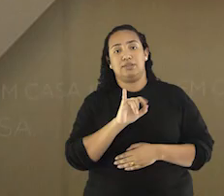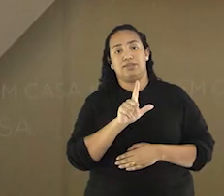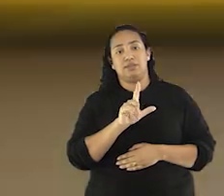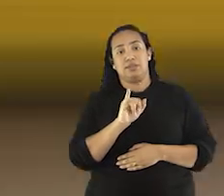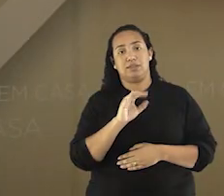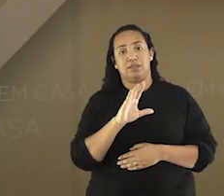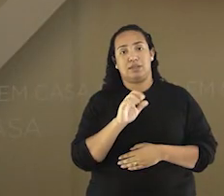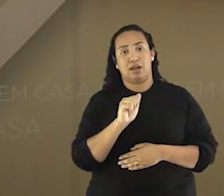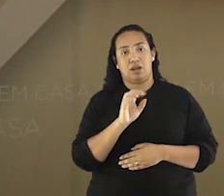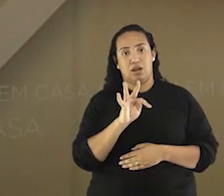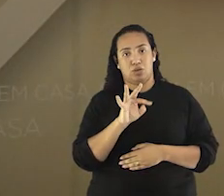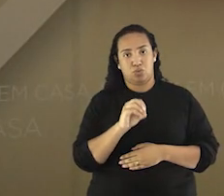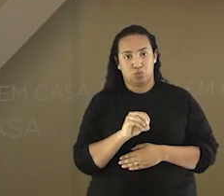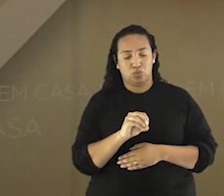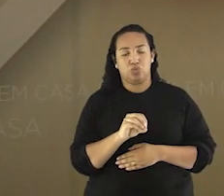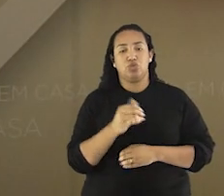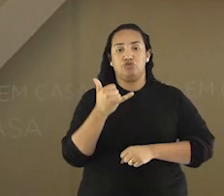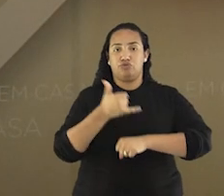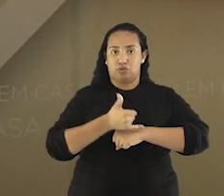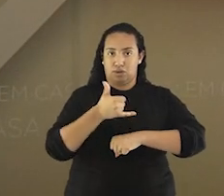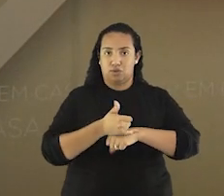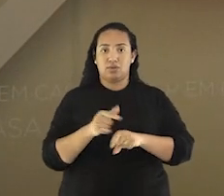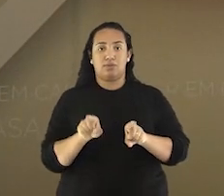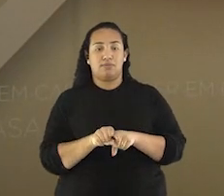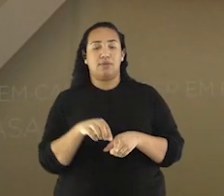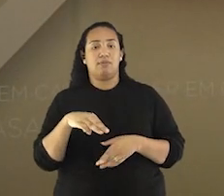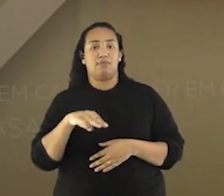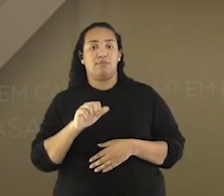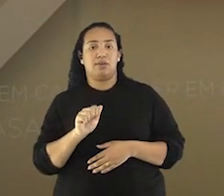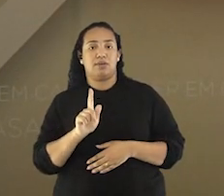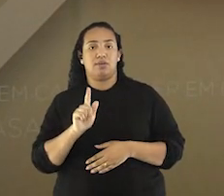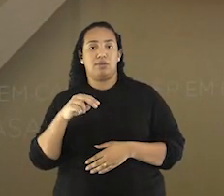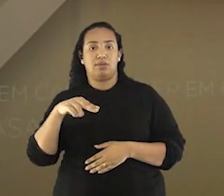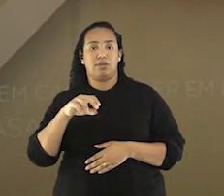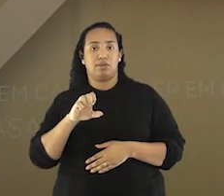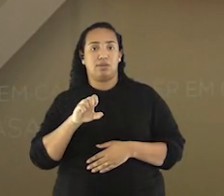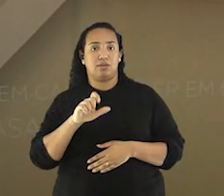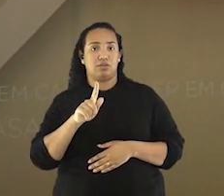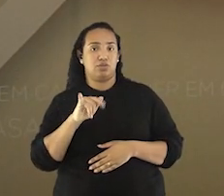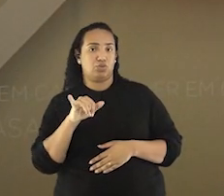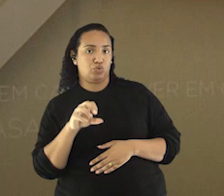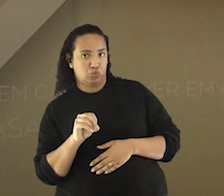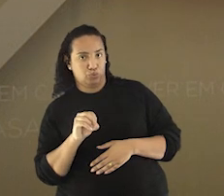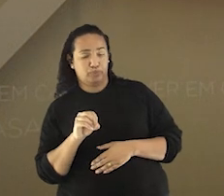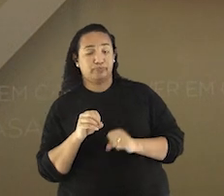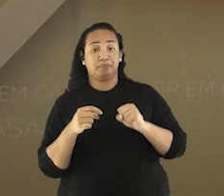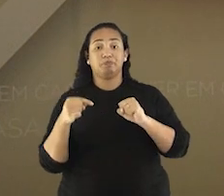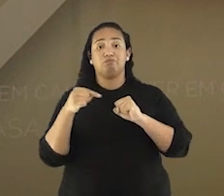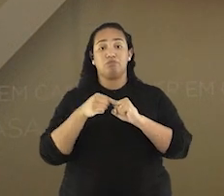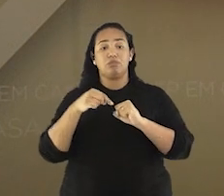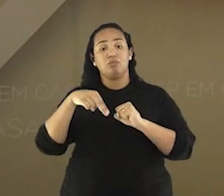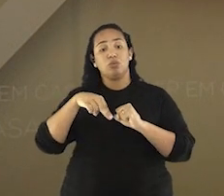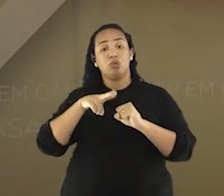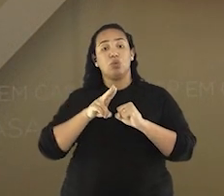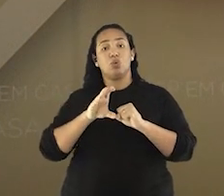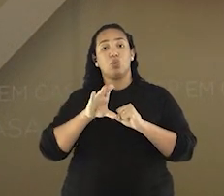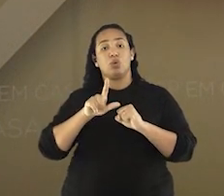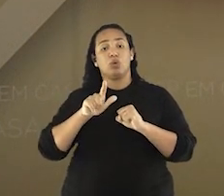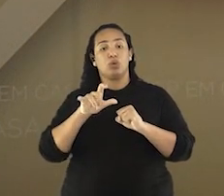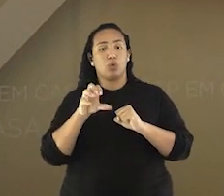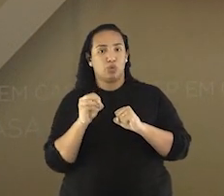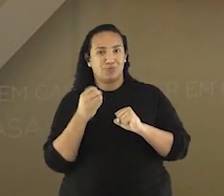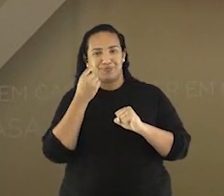magnésio. Já o núcleo é a parte mais interna que compõe a estrutura da Terra, como você pode visualizar